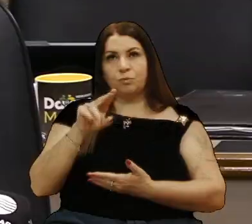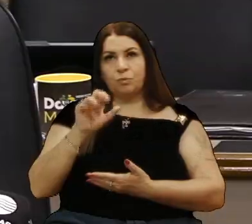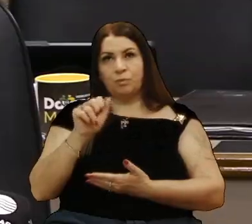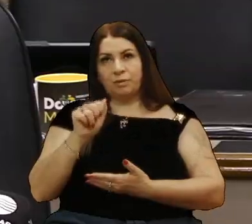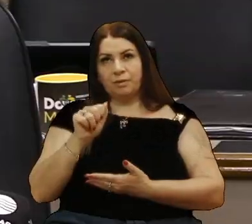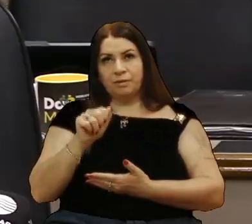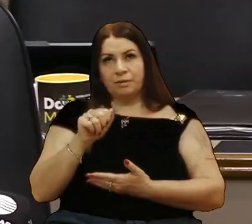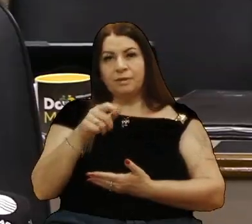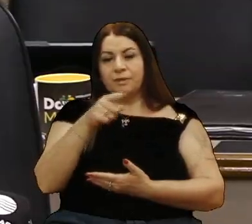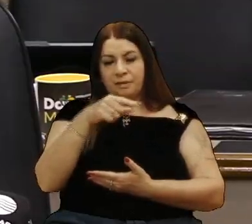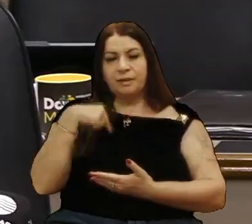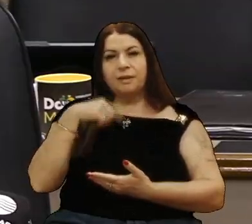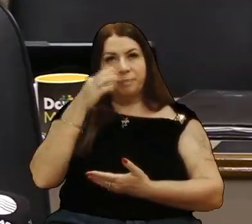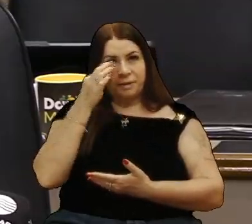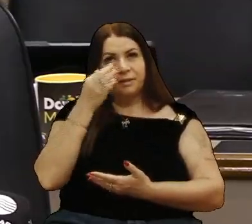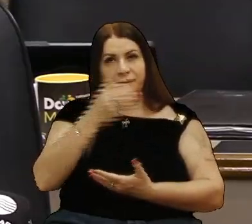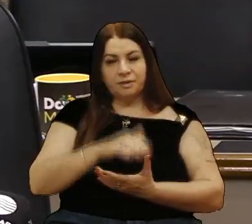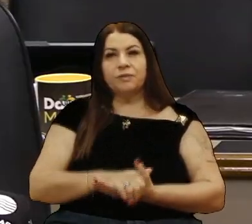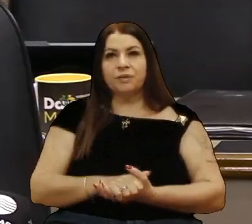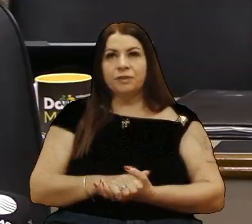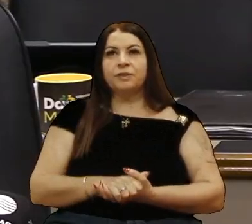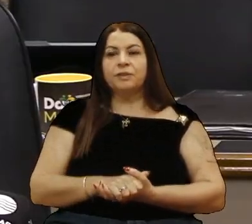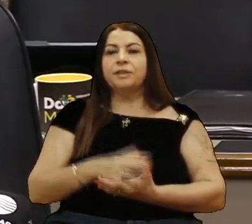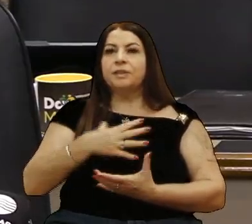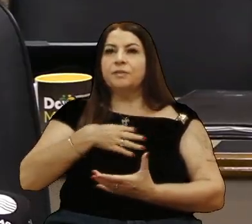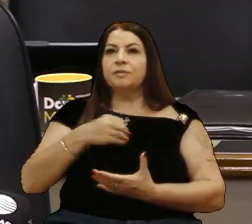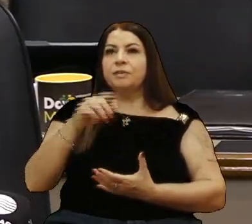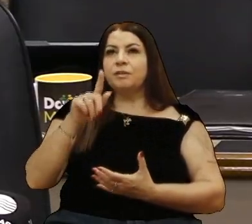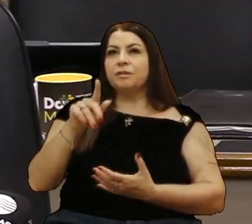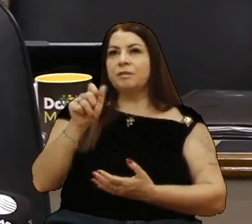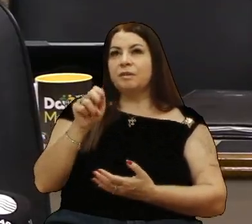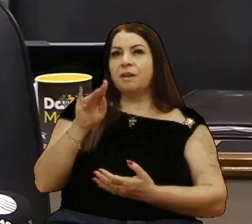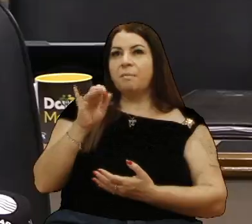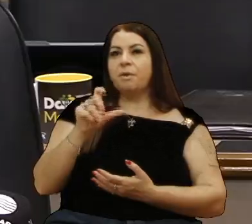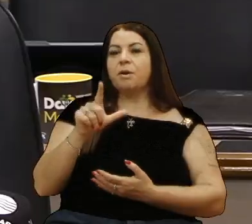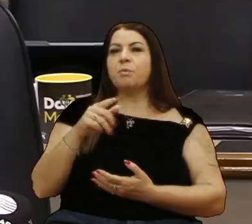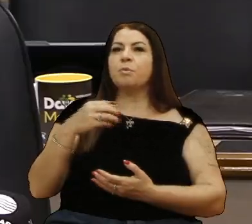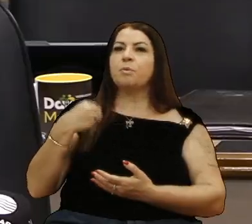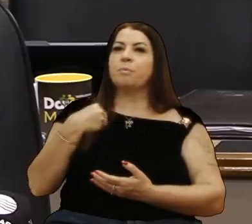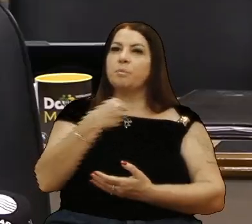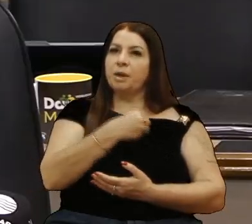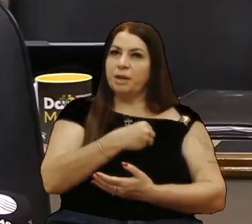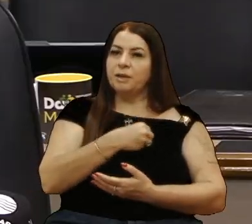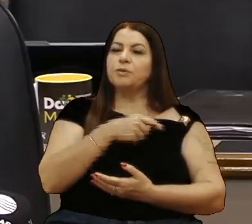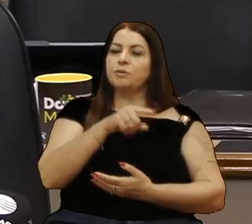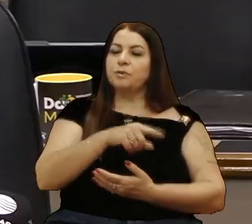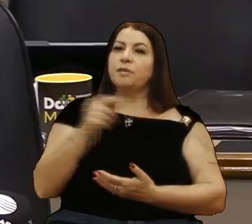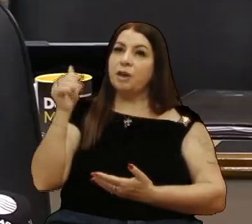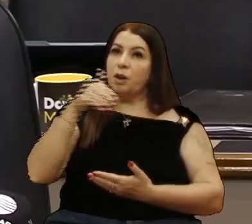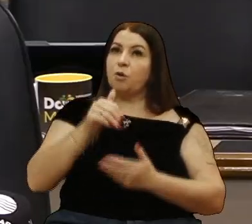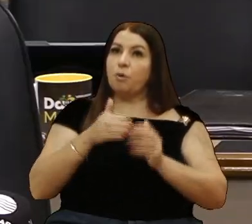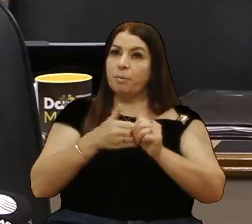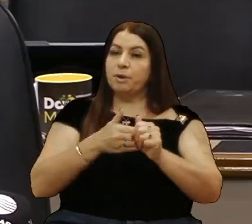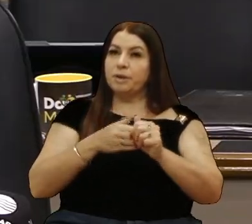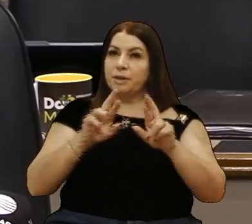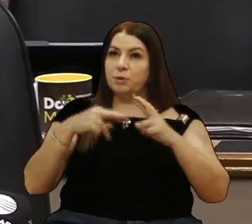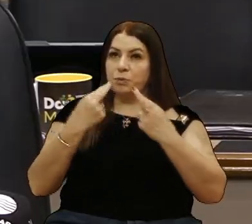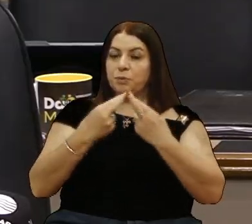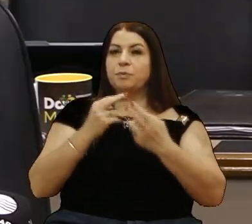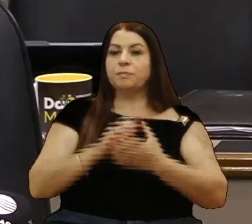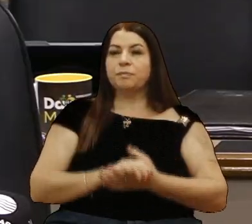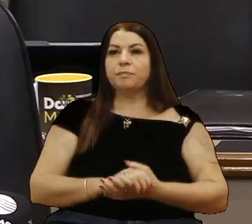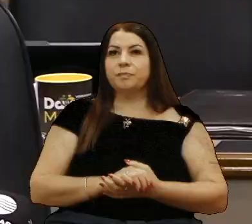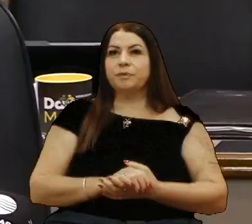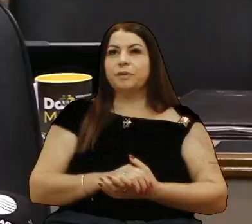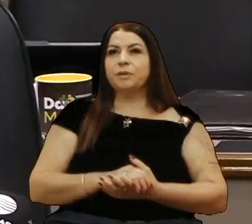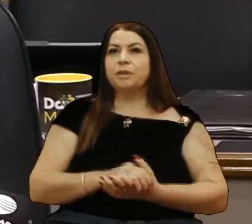Paglioli, que está aqui presente, né, filho do Gabriel, um grande amigo meu, médico Paglioli, né, vem acompanhar a sessão, é